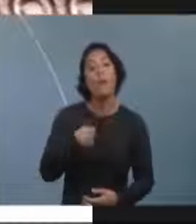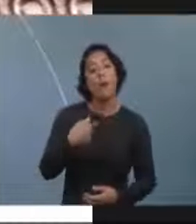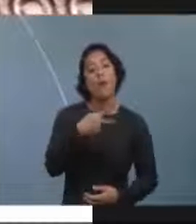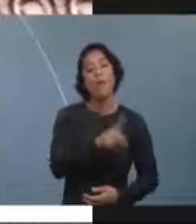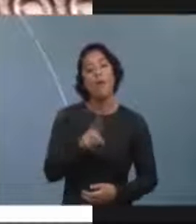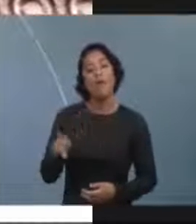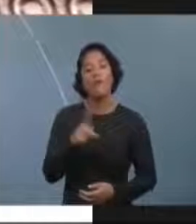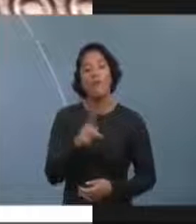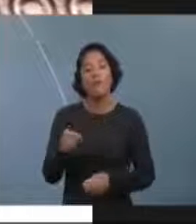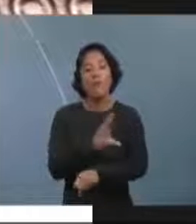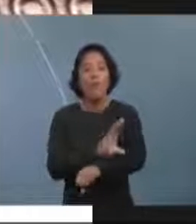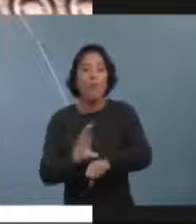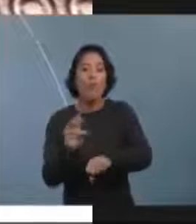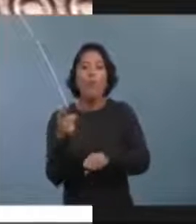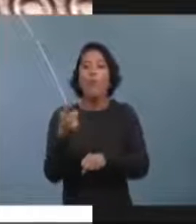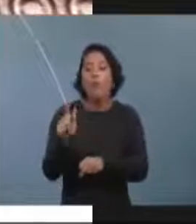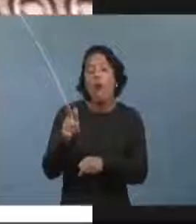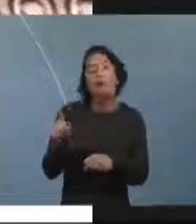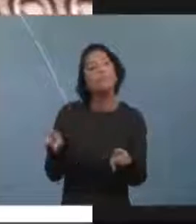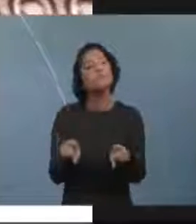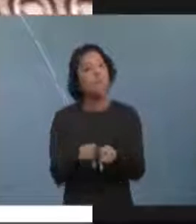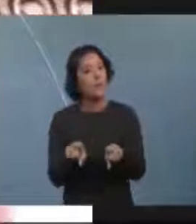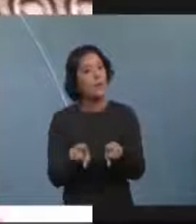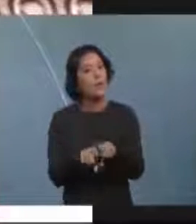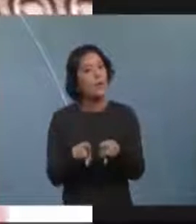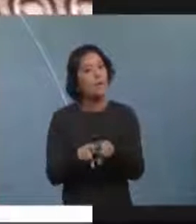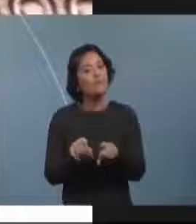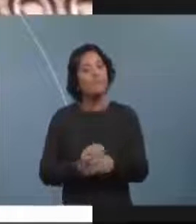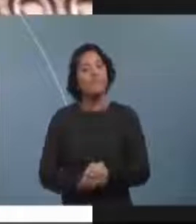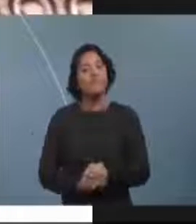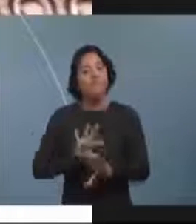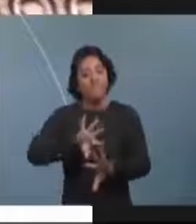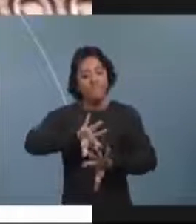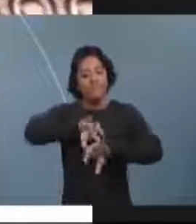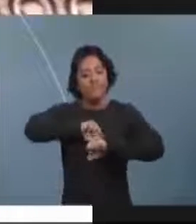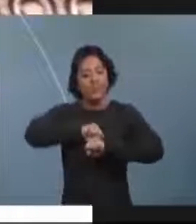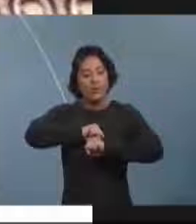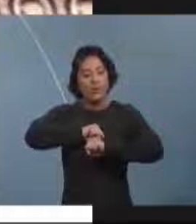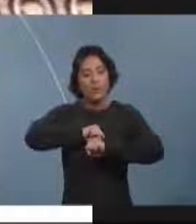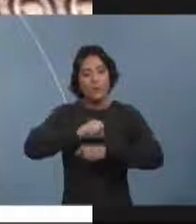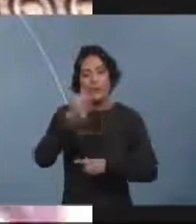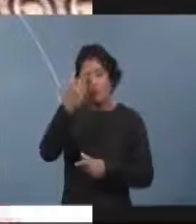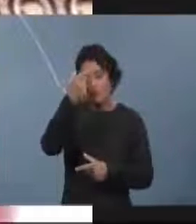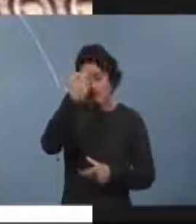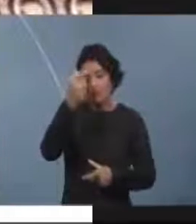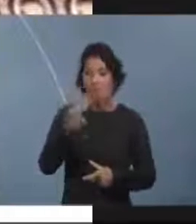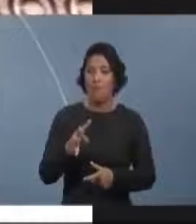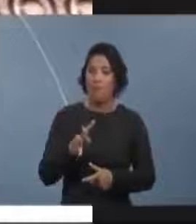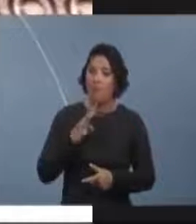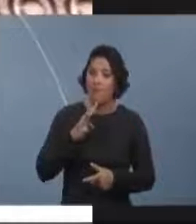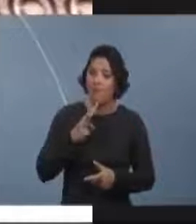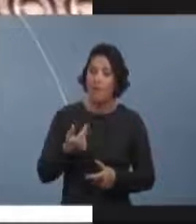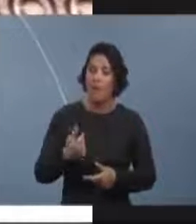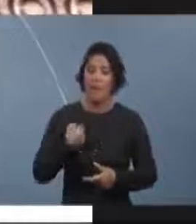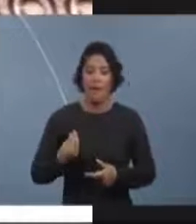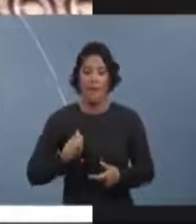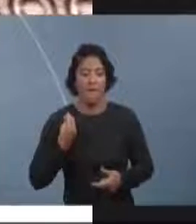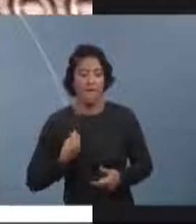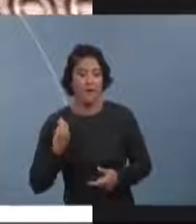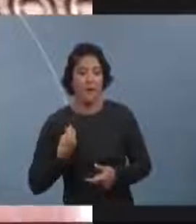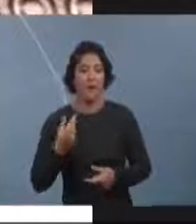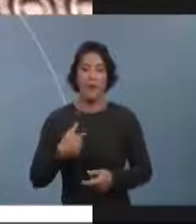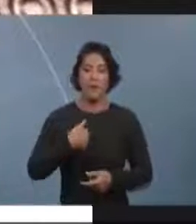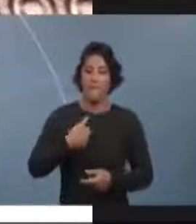curso de Geografia, mas também pude incorporar esses conhecimentos à minha vida, à minha